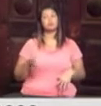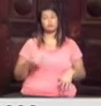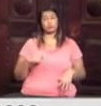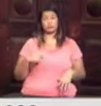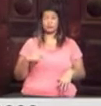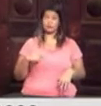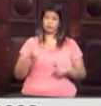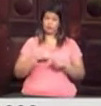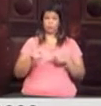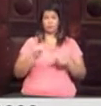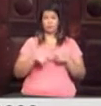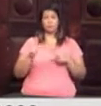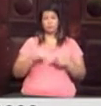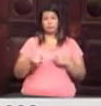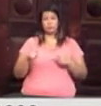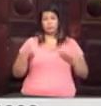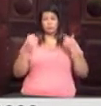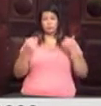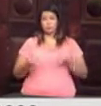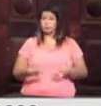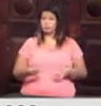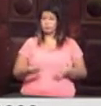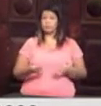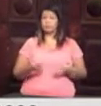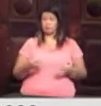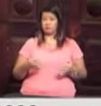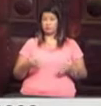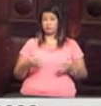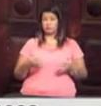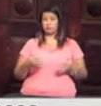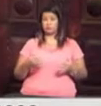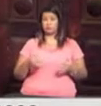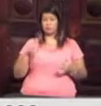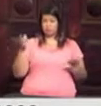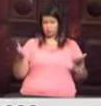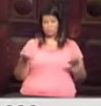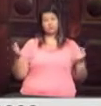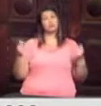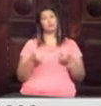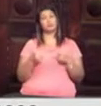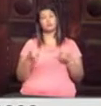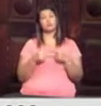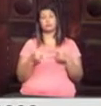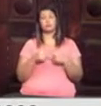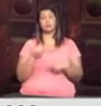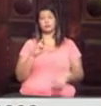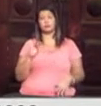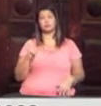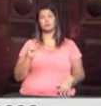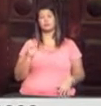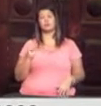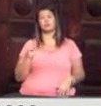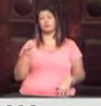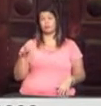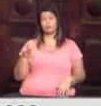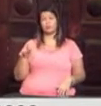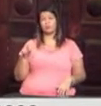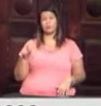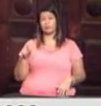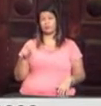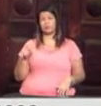que vivemos. E nesse conjunto entra essa operação de hoje, que aniquila